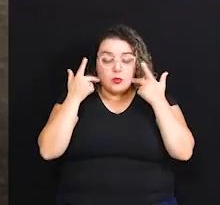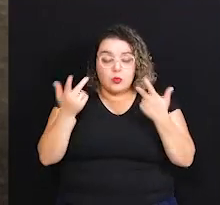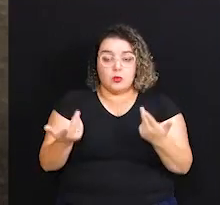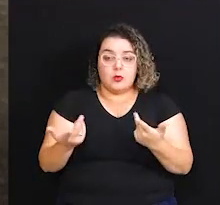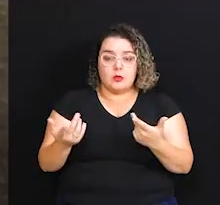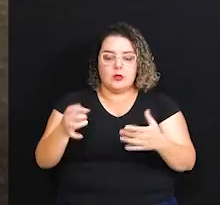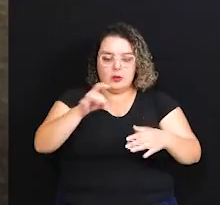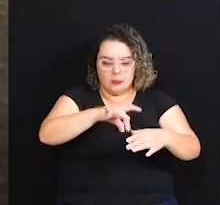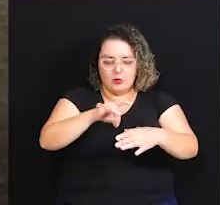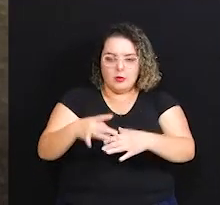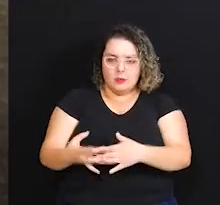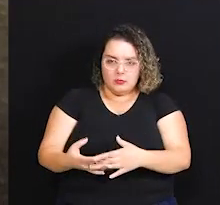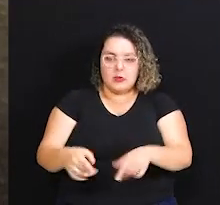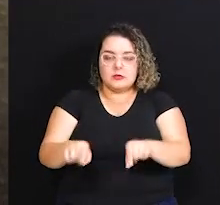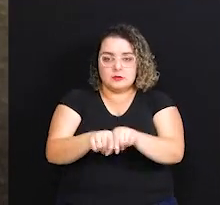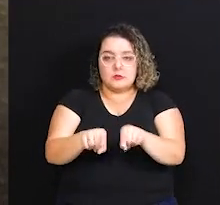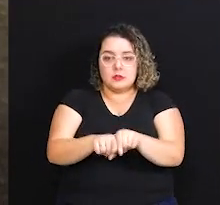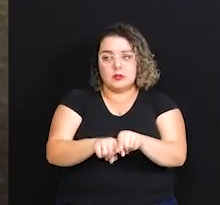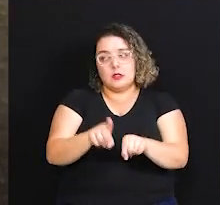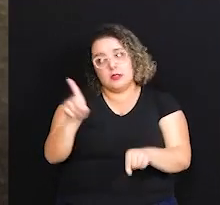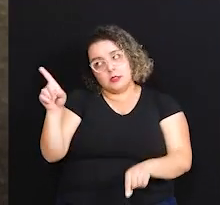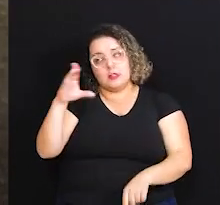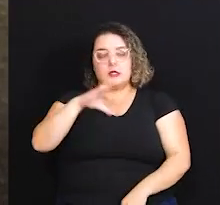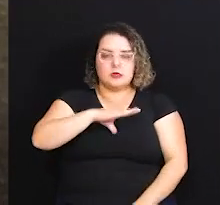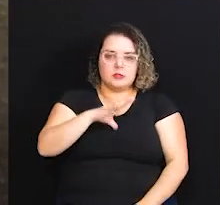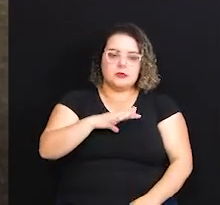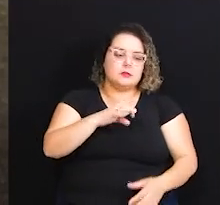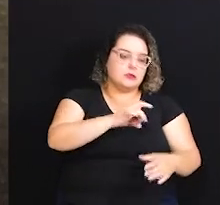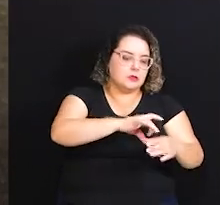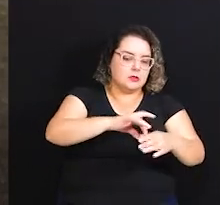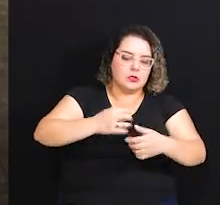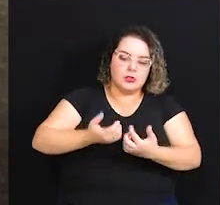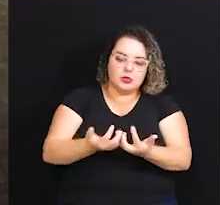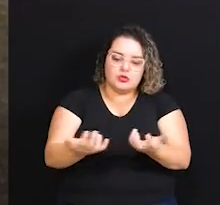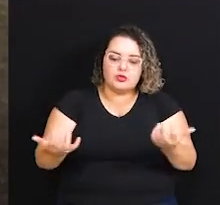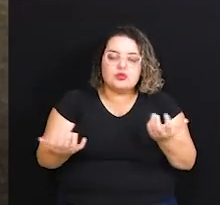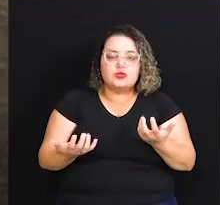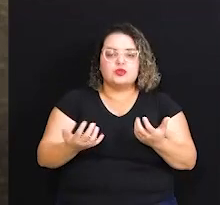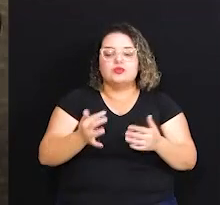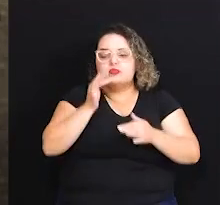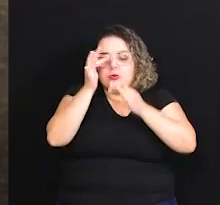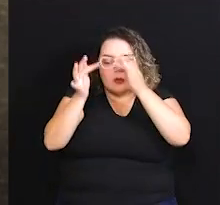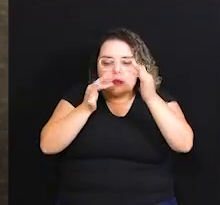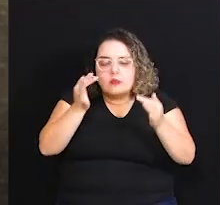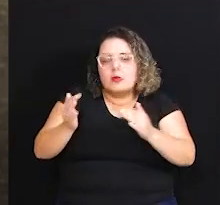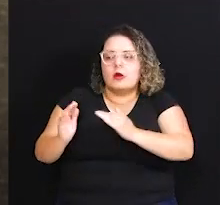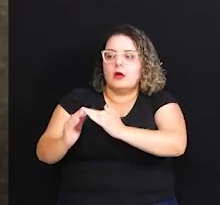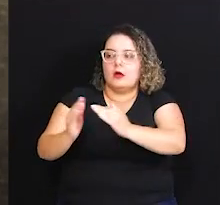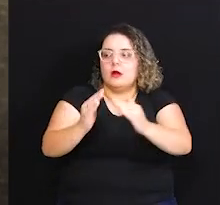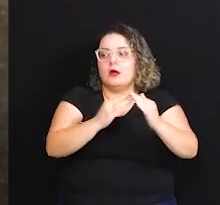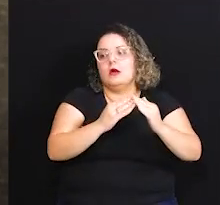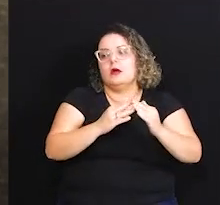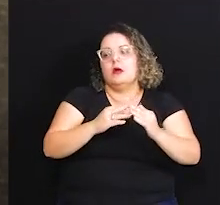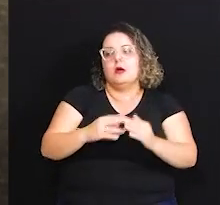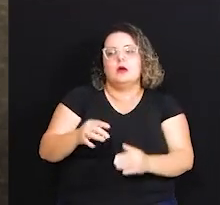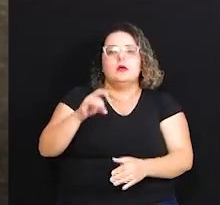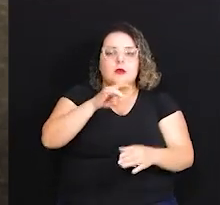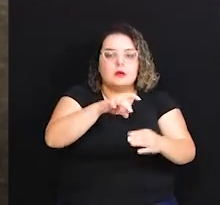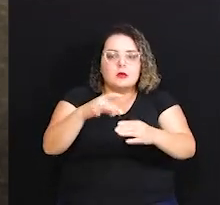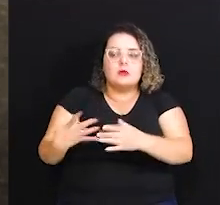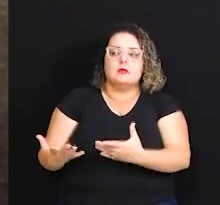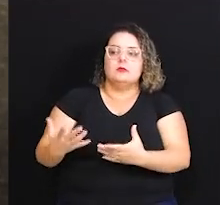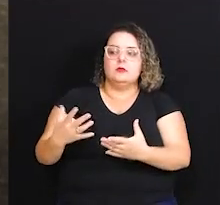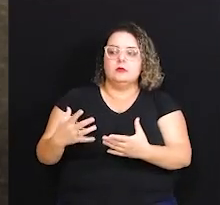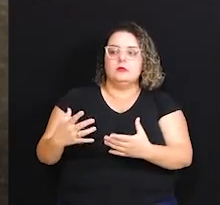vêm da cidade também, por conta de jardins aqui no entorno das casas. As sementes caem aqui no bosque,